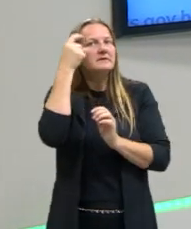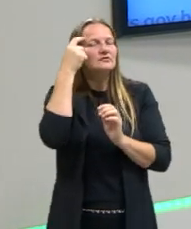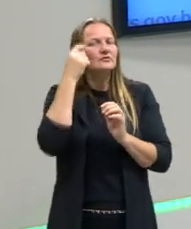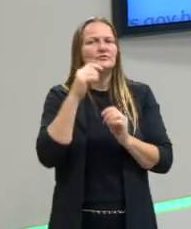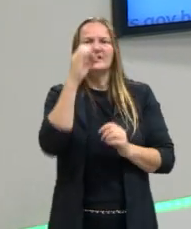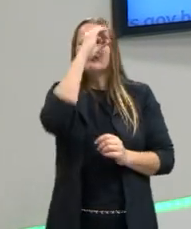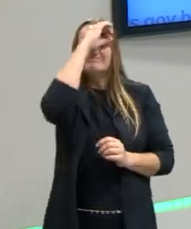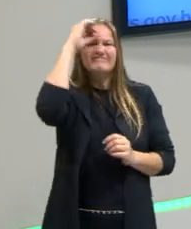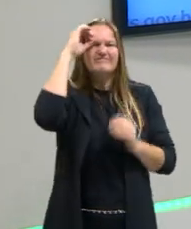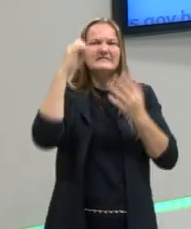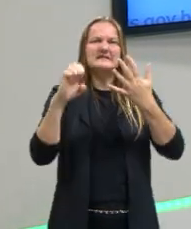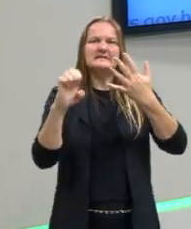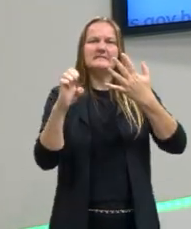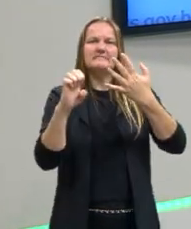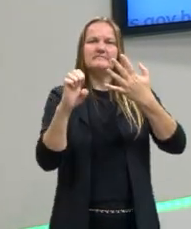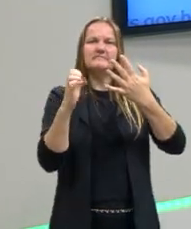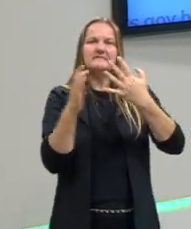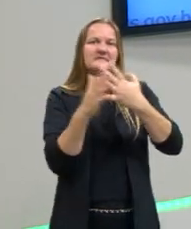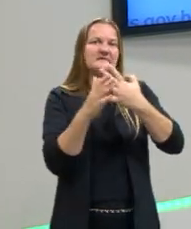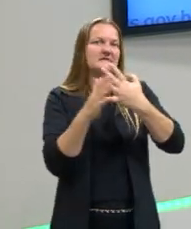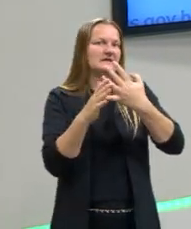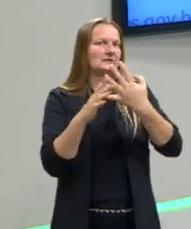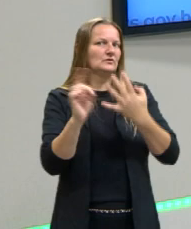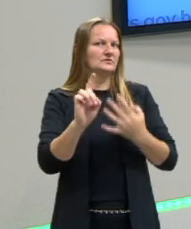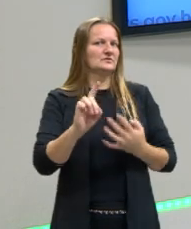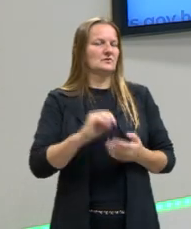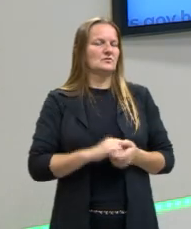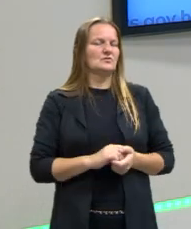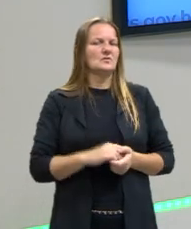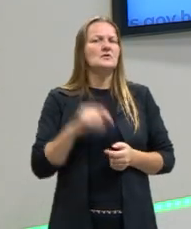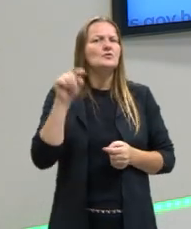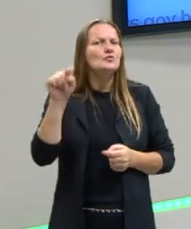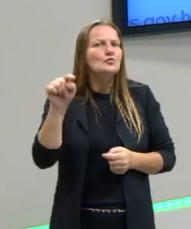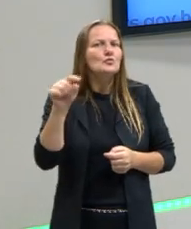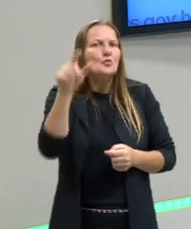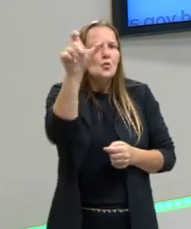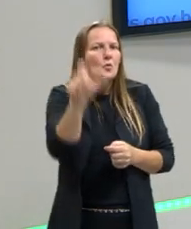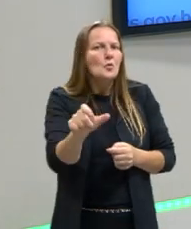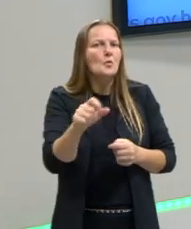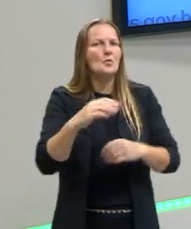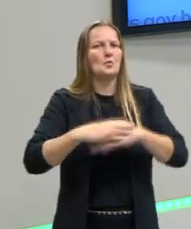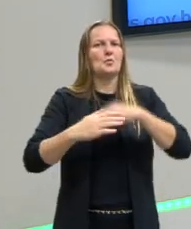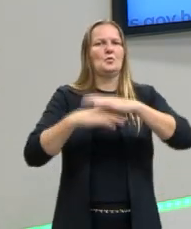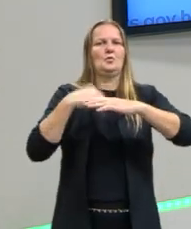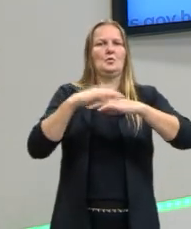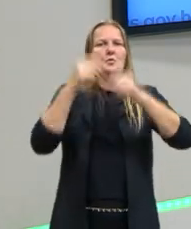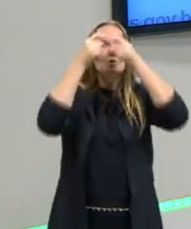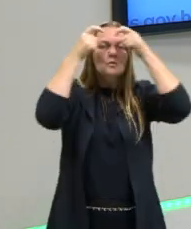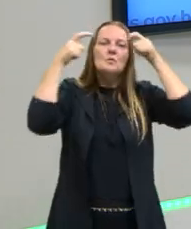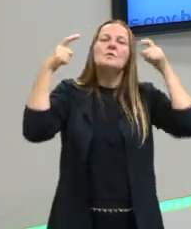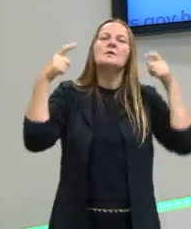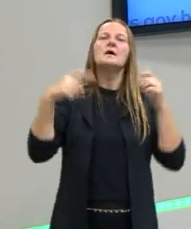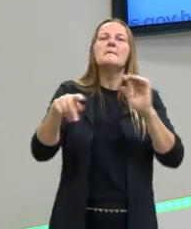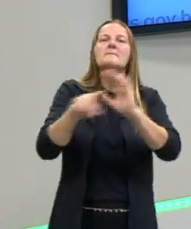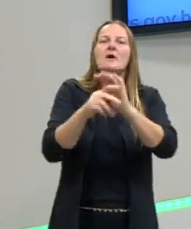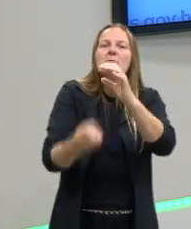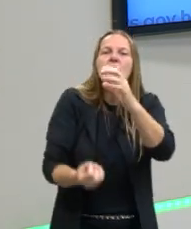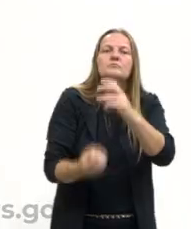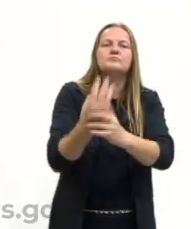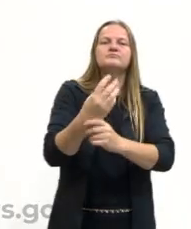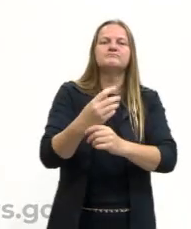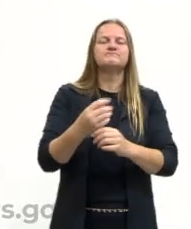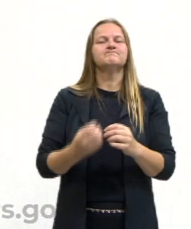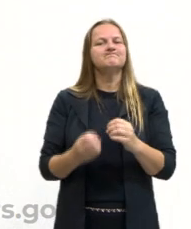ignorante ele queria que as pessoas a partir elas mesmas conheci construírem os seus conhecimentos que os conhecimentos parte sem das